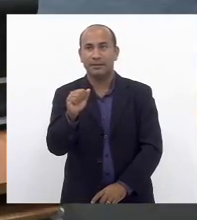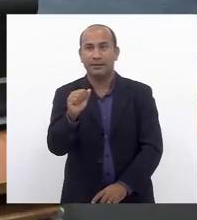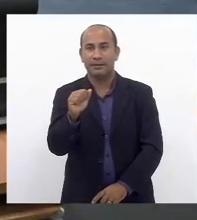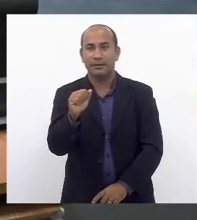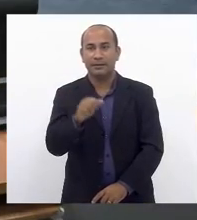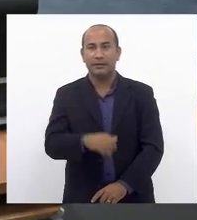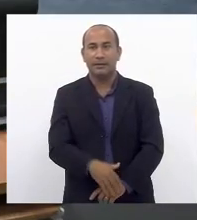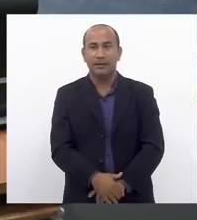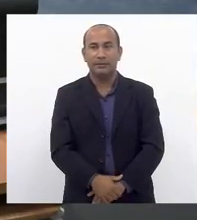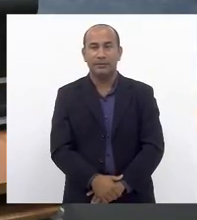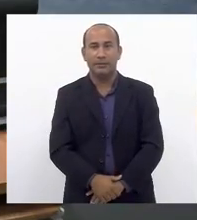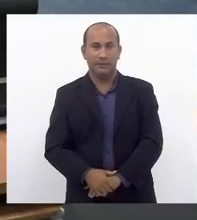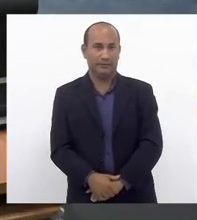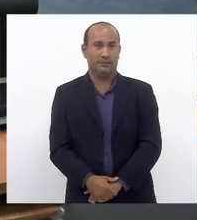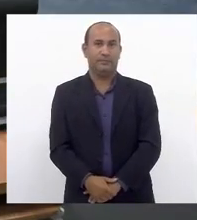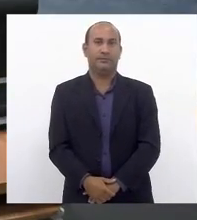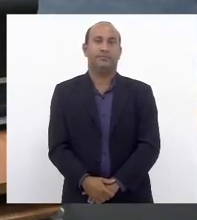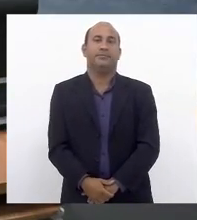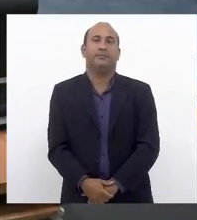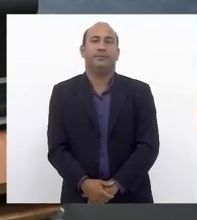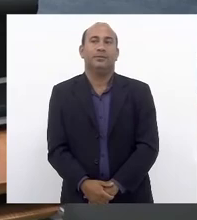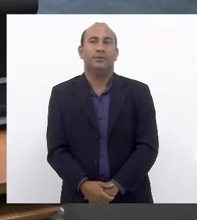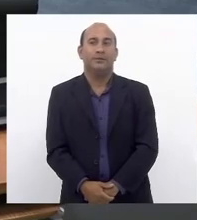Deputada Célia Jordão. Boa tarde.